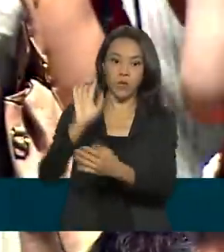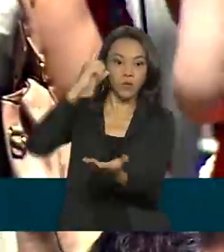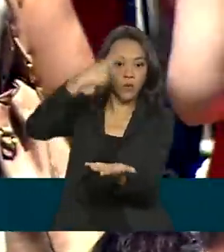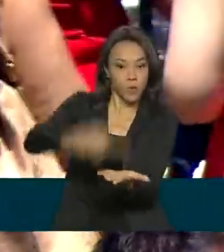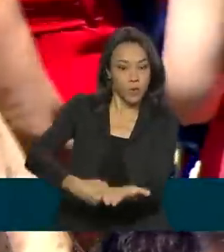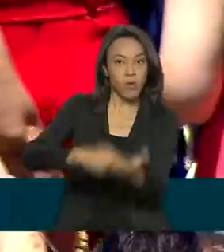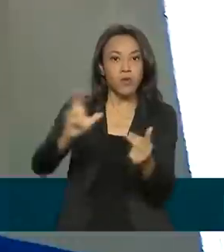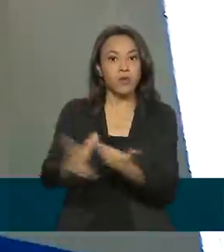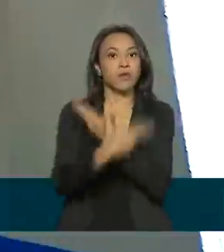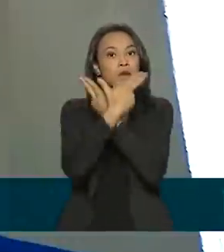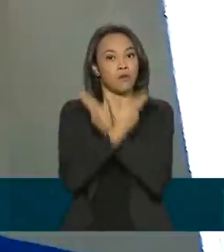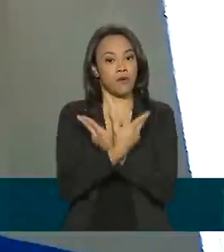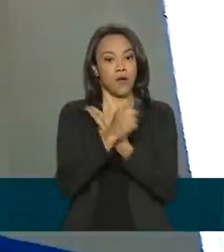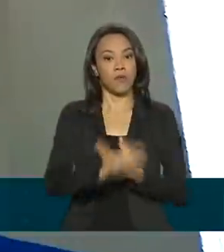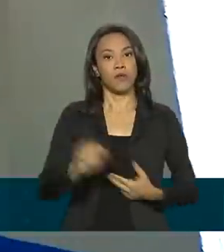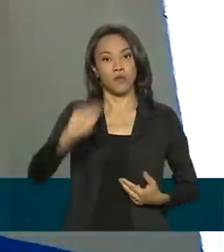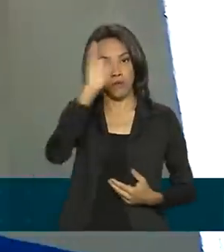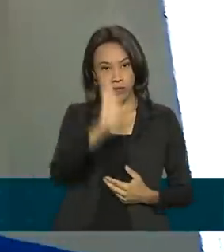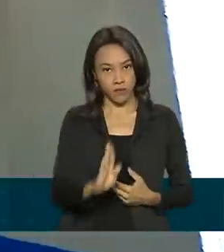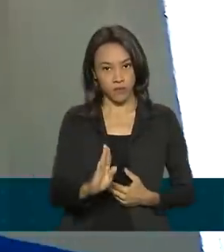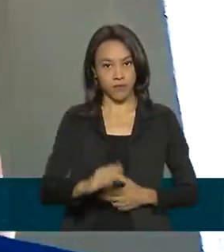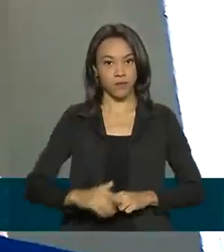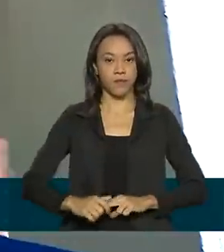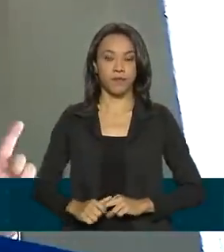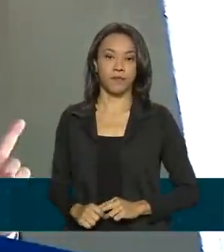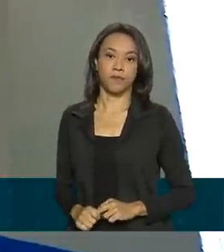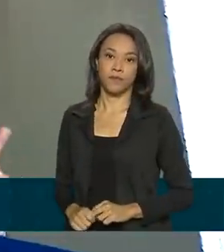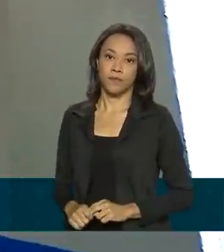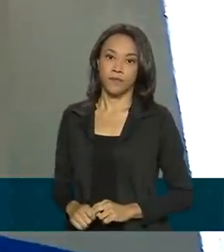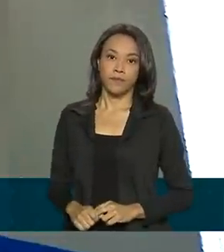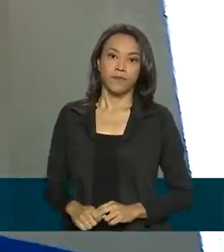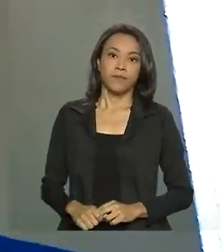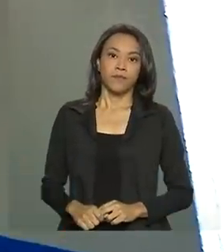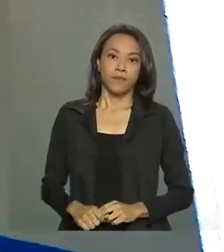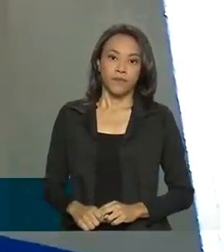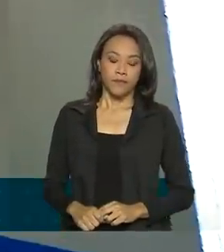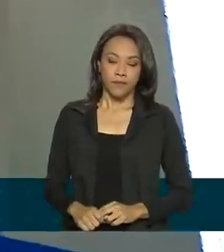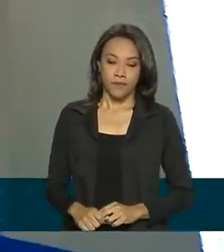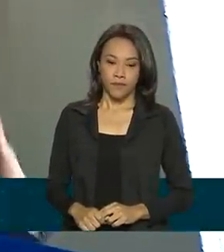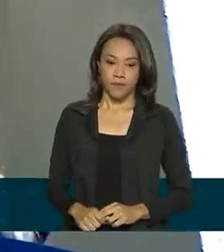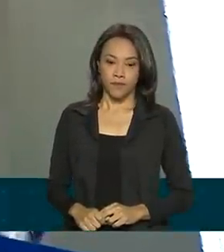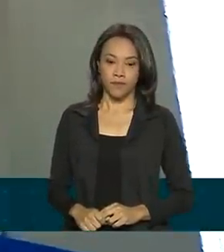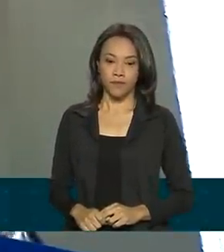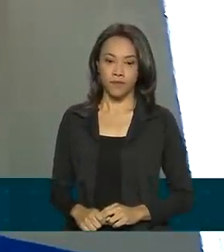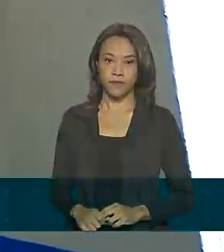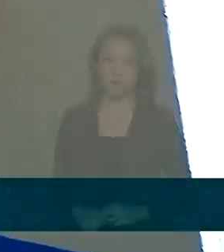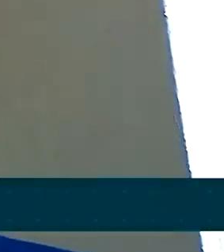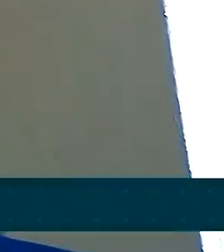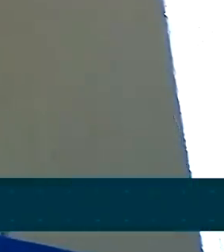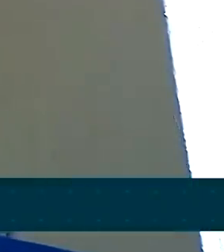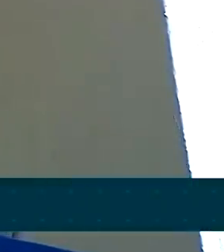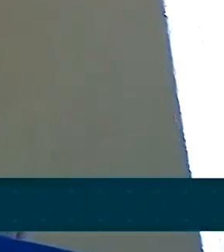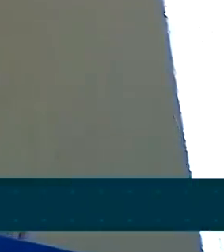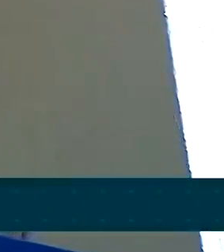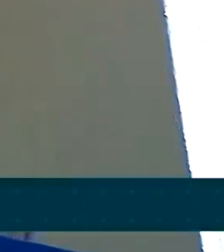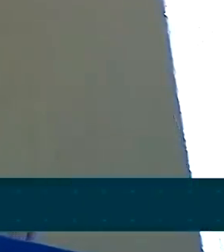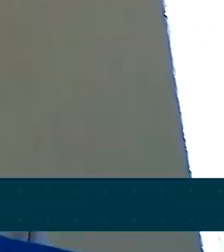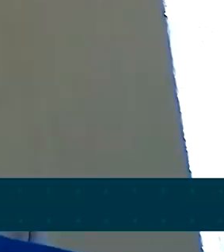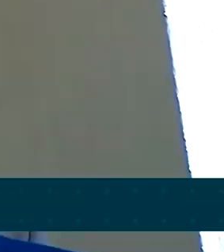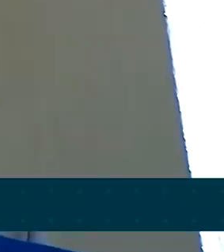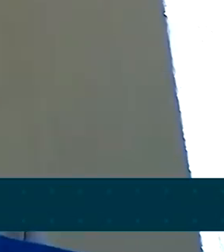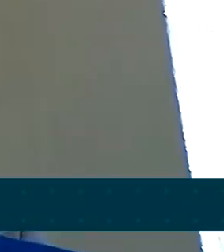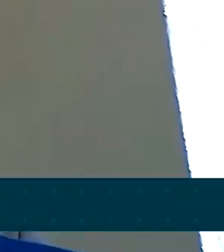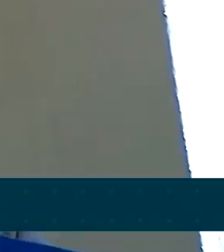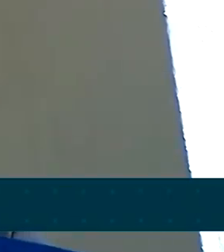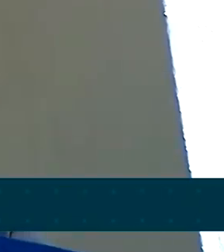por todo o país. E diante de toda a nação, representada pelo seu magno símbolo, o compromisso de dar continuidade